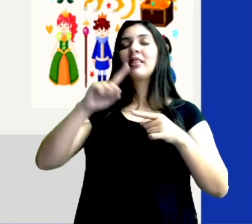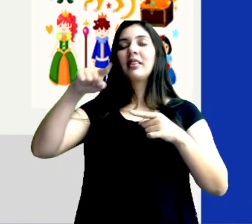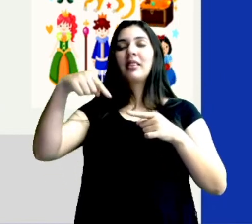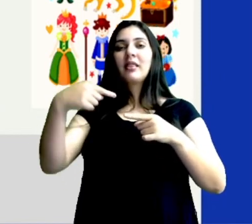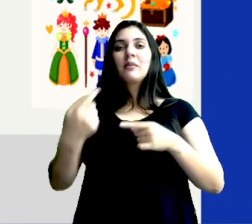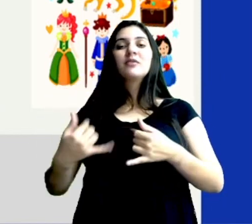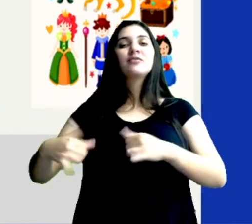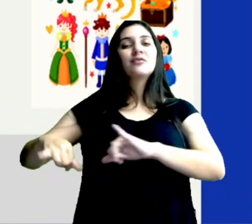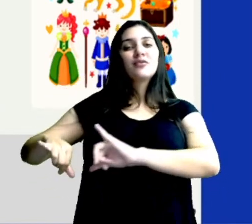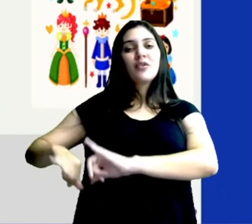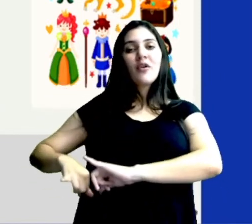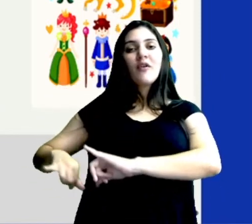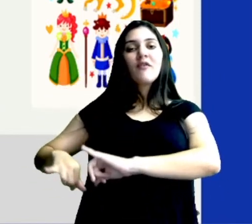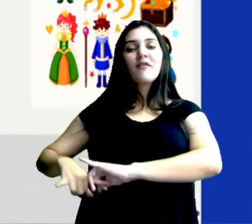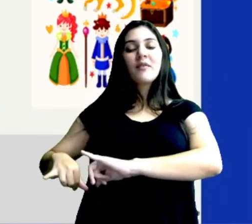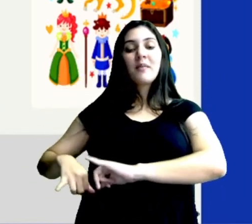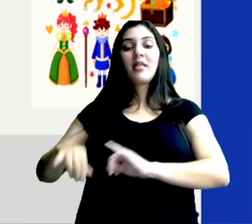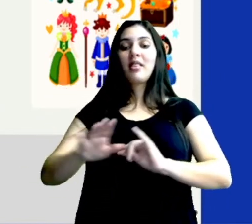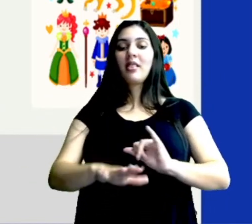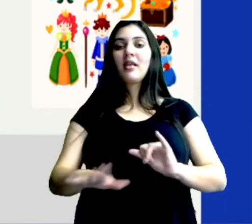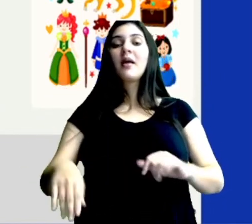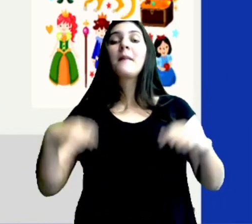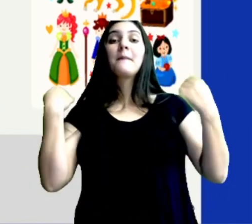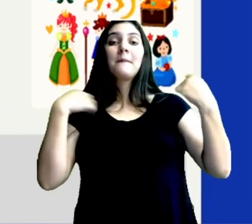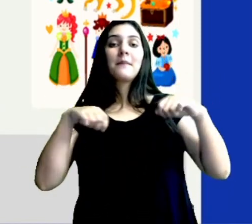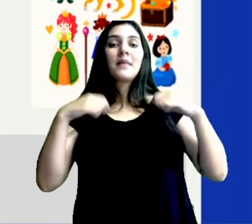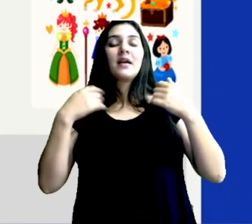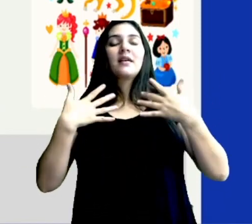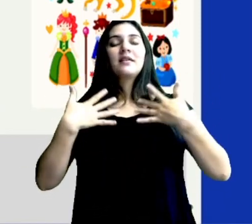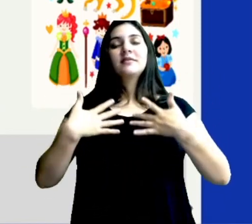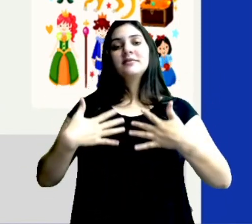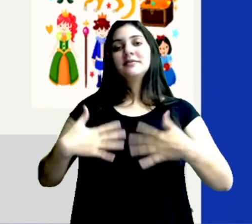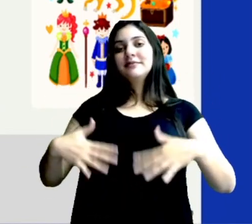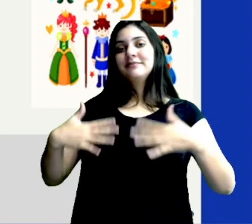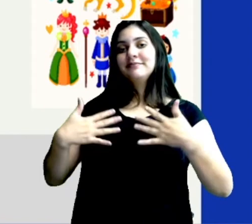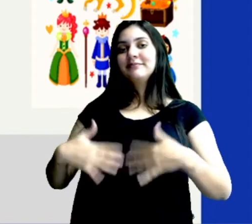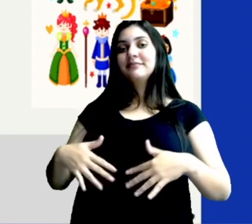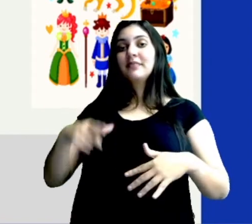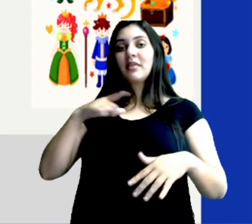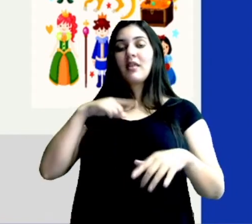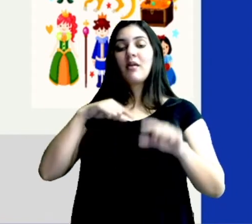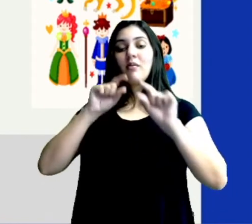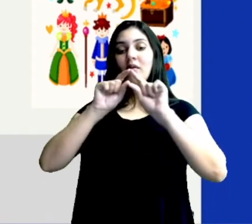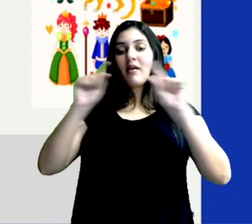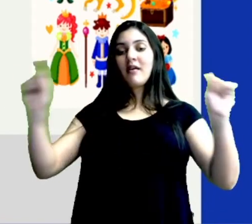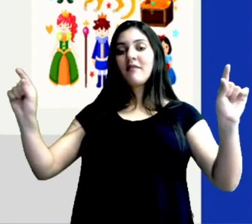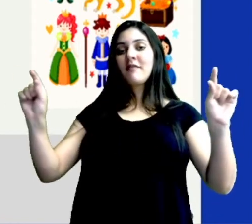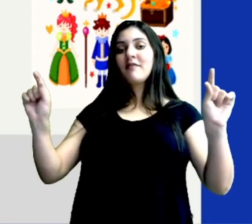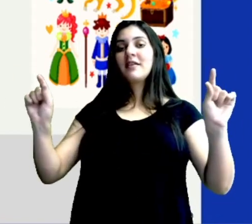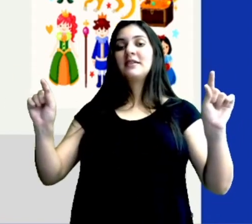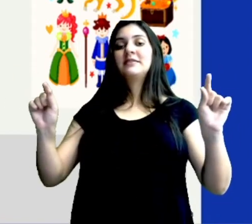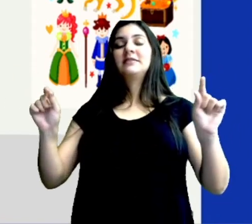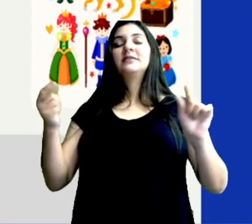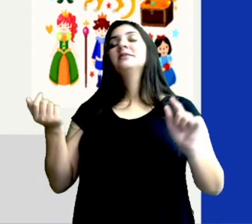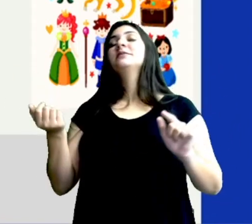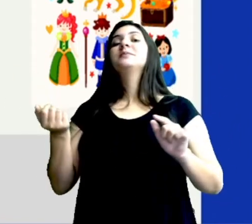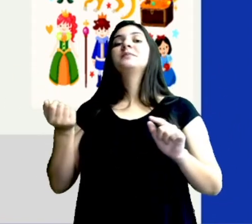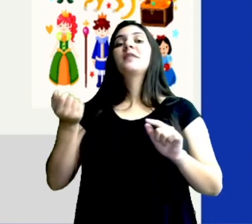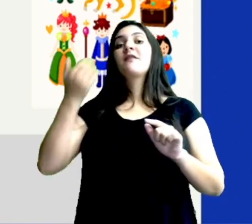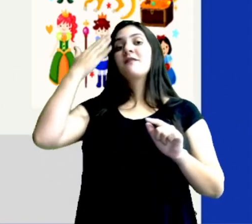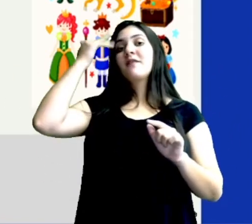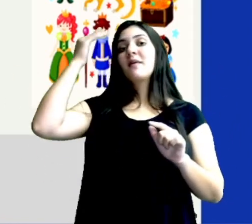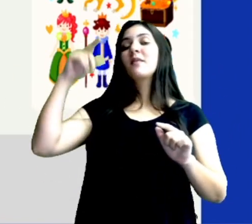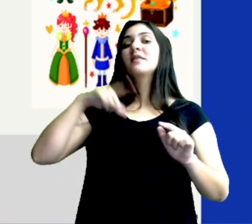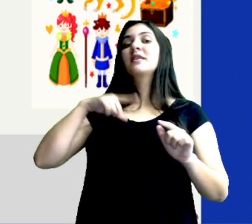sofrimento da criança, precisa de um alívio. E temos aqui uma frase clássica que ocorre nos contos de